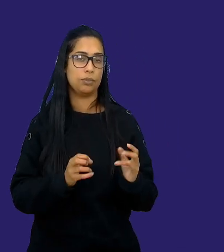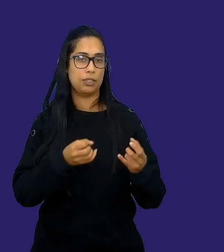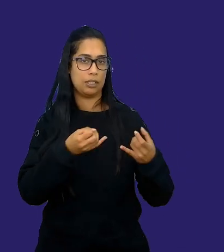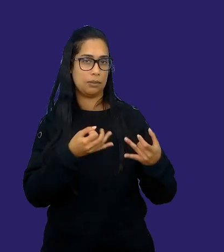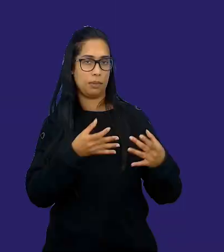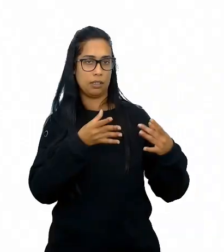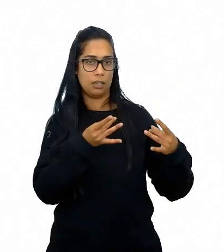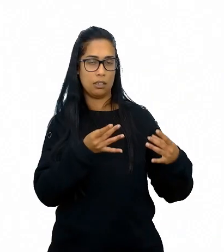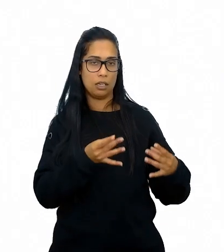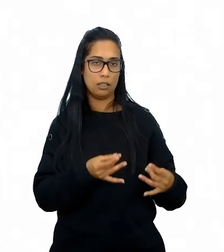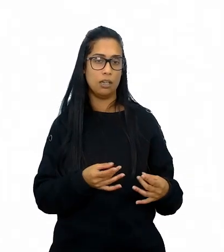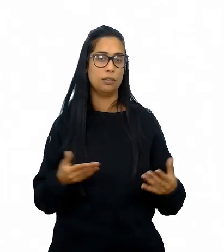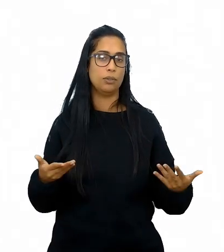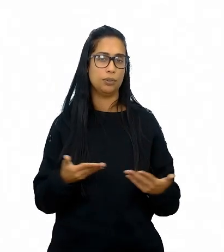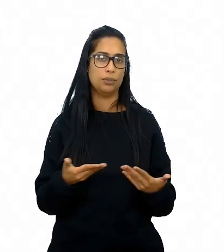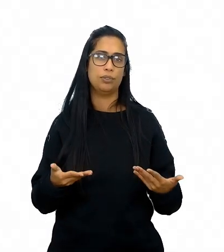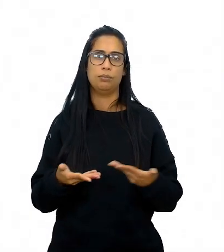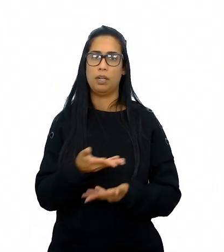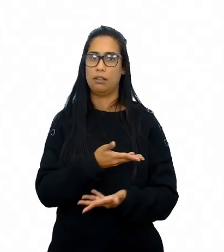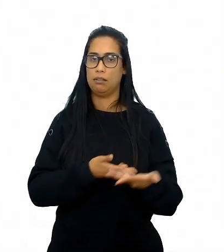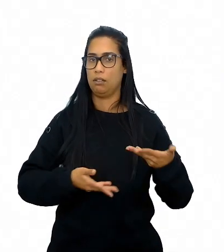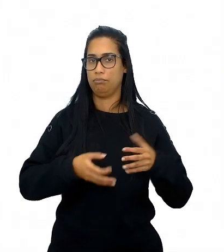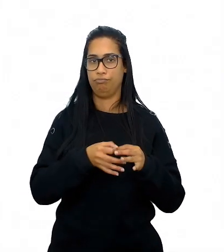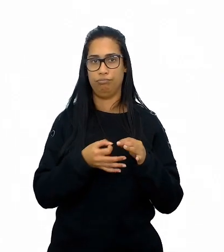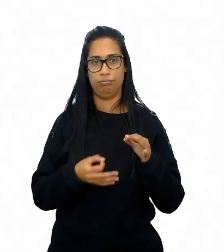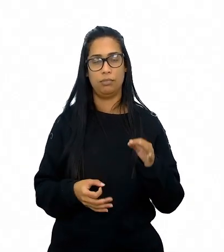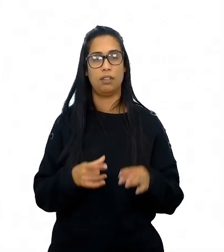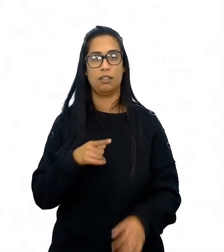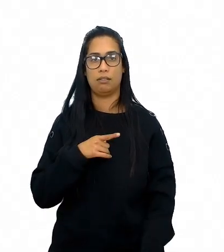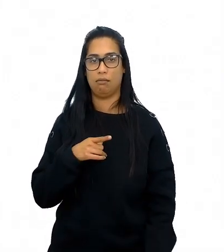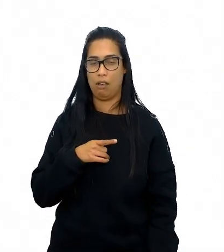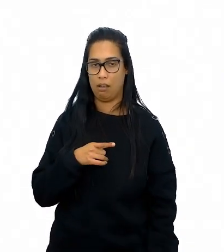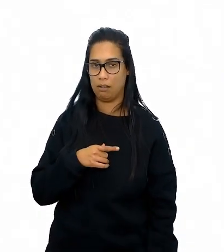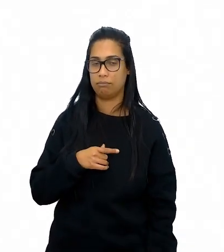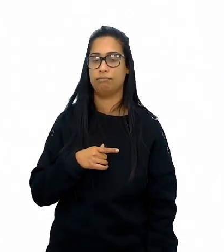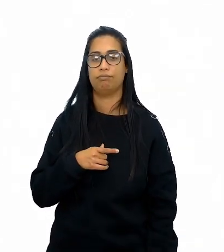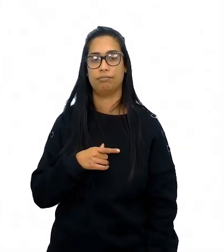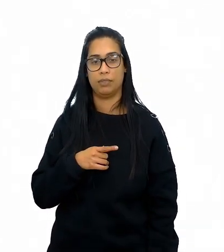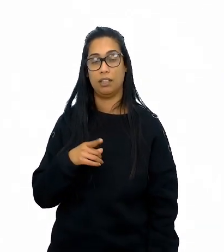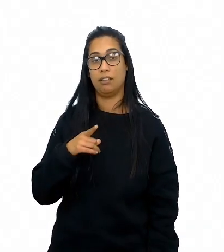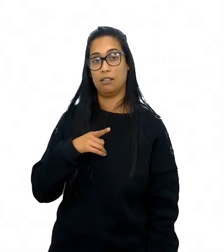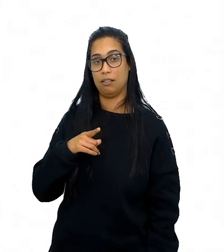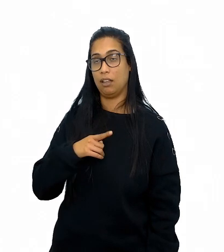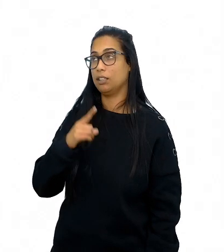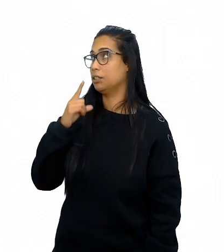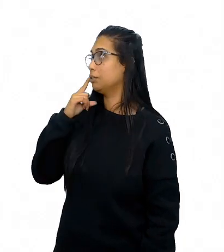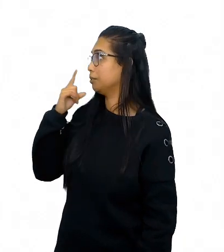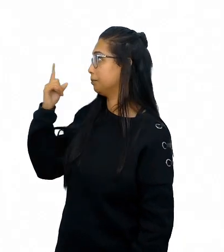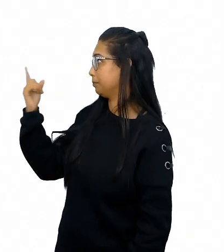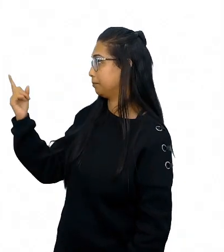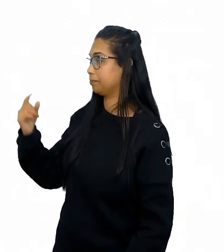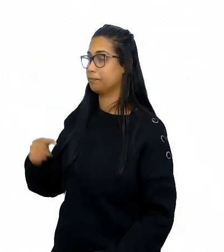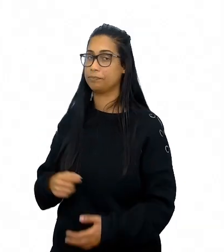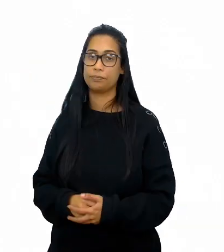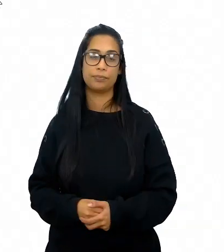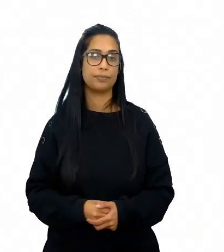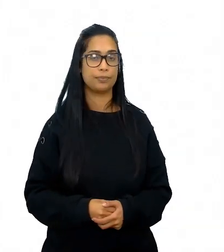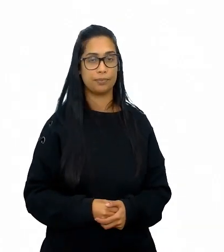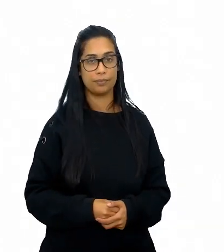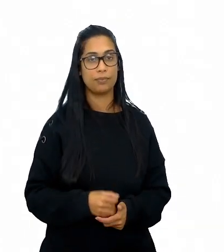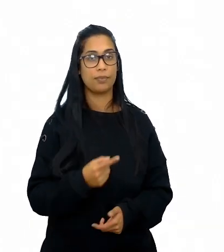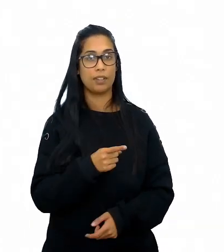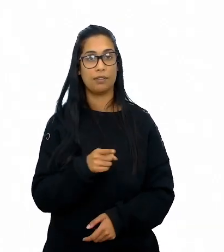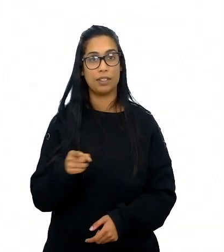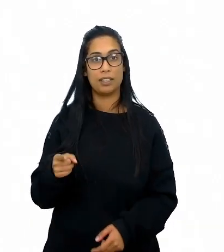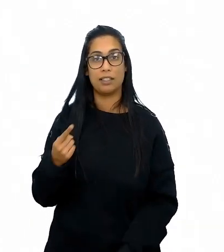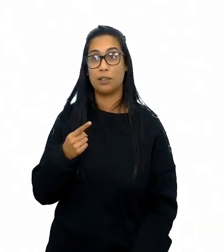muita coisa para conversar hoje. Trago aqui nossa imagem, essa vai ser provavelmente a última vez que a gente vai ver